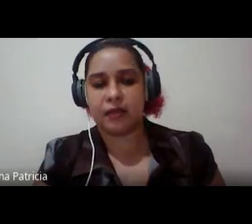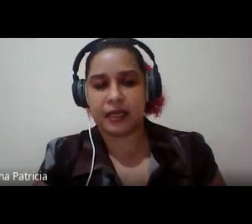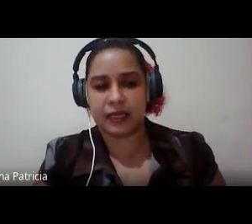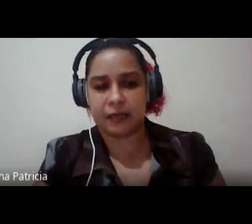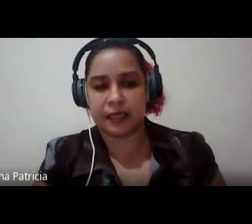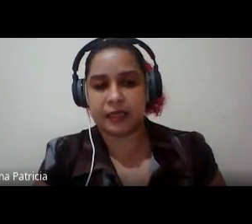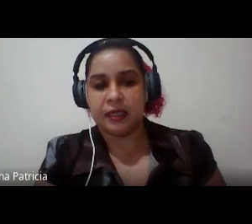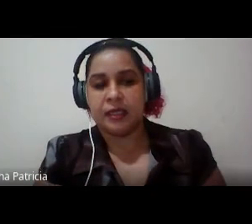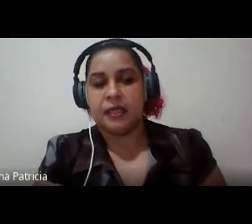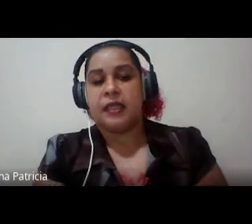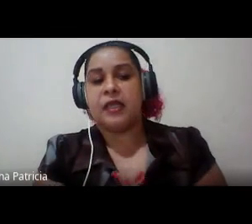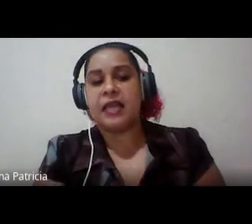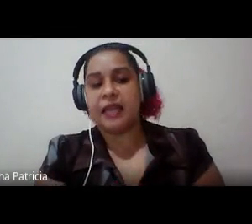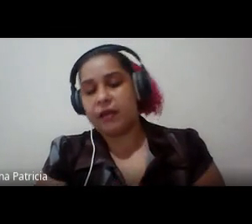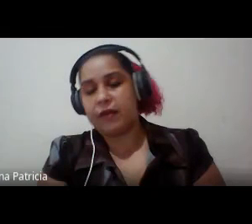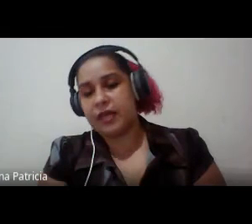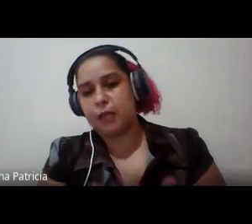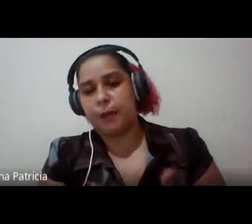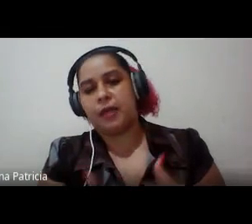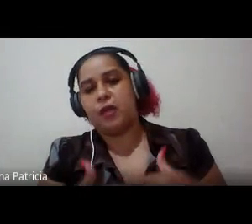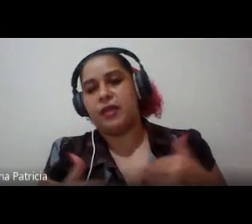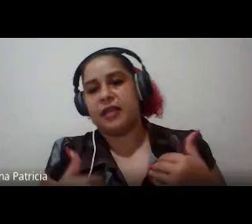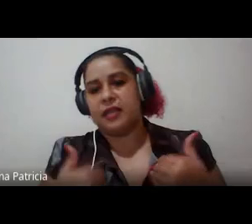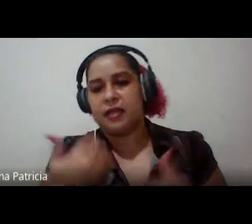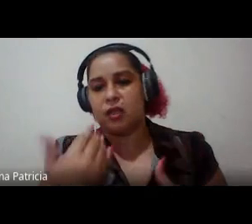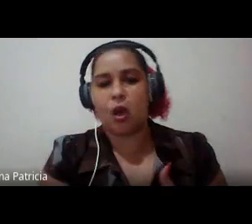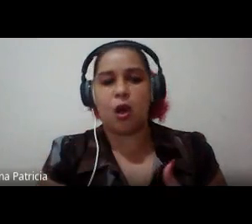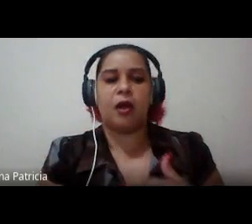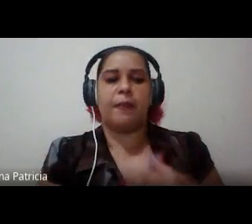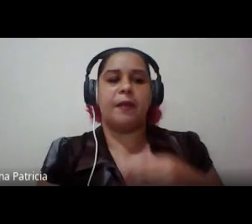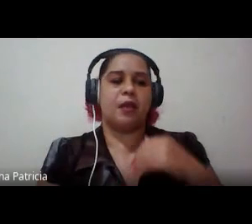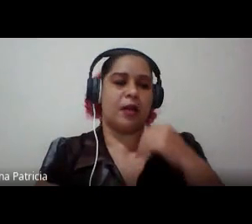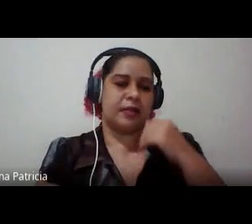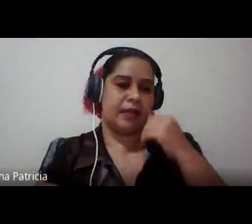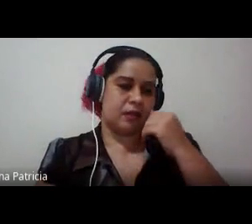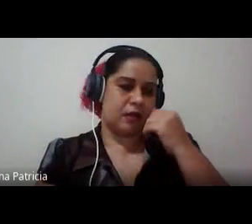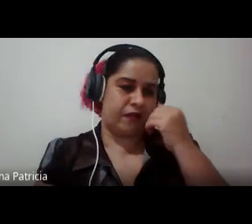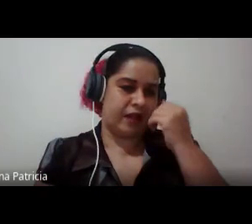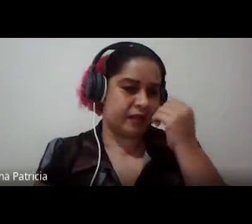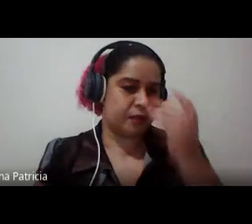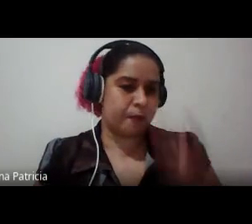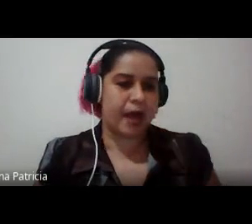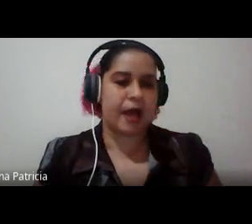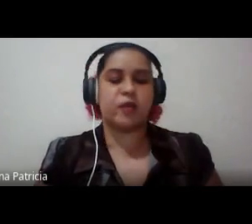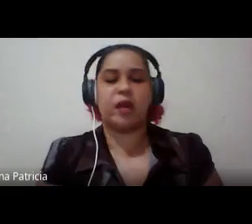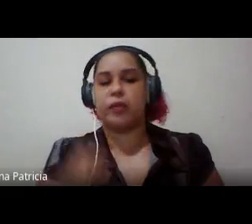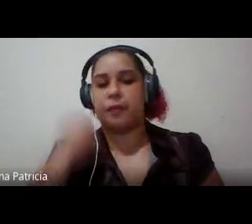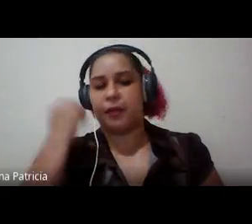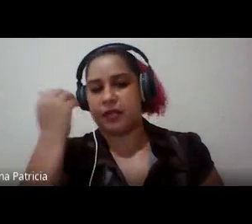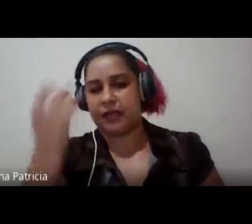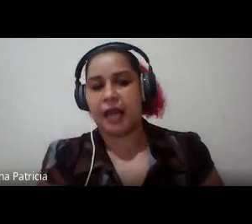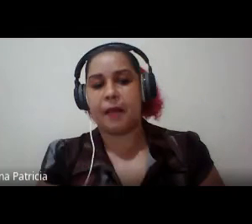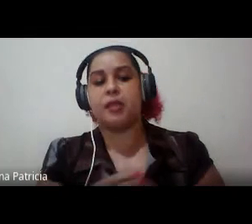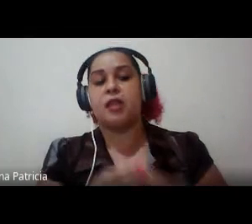reconhecimento dessa Libras. E esse reconhecimento permitiu o acesso à escola, permitiu o acesso a diferentes espaços, a luta